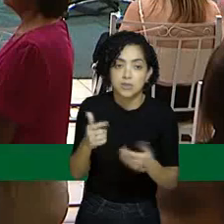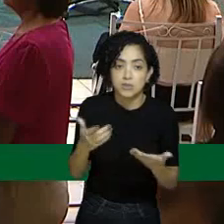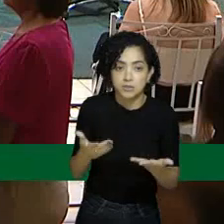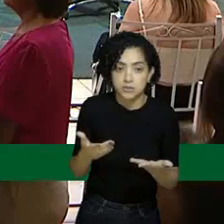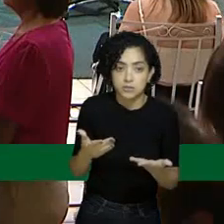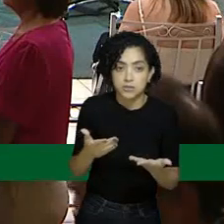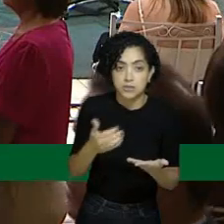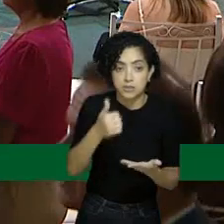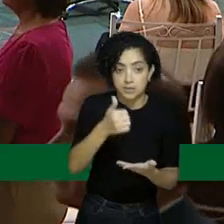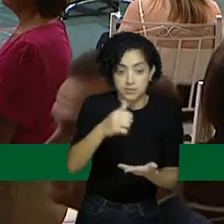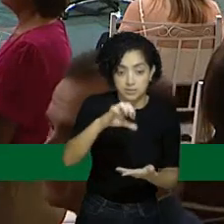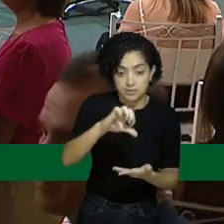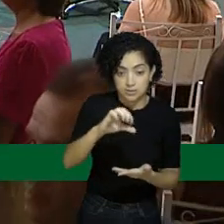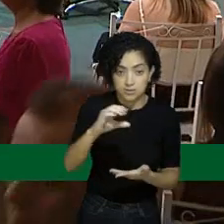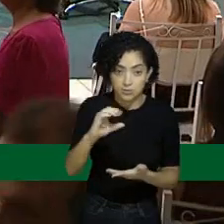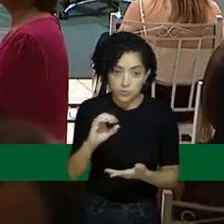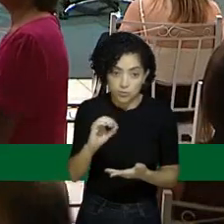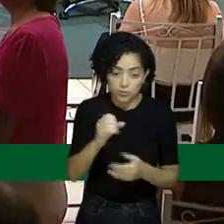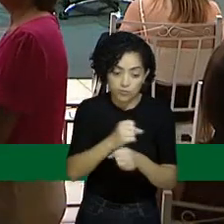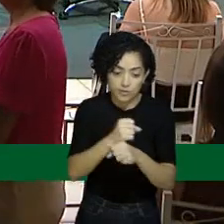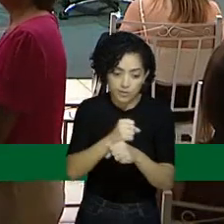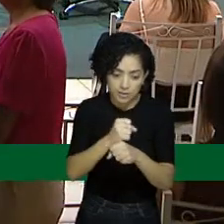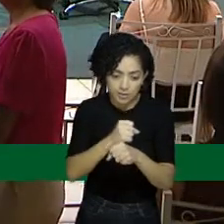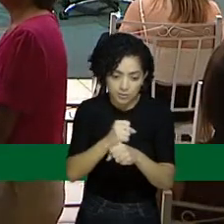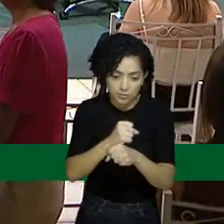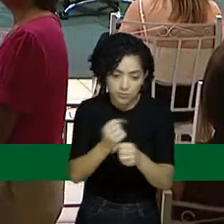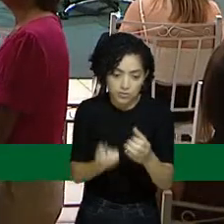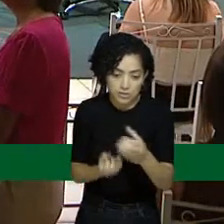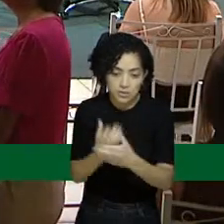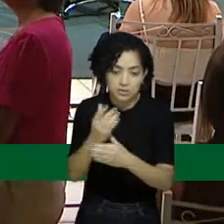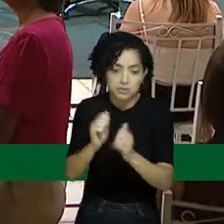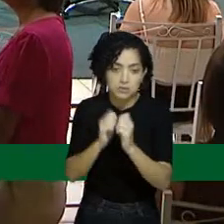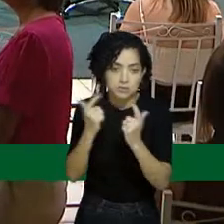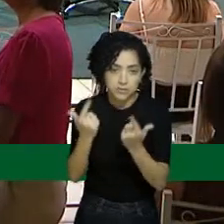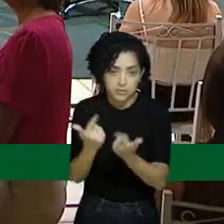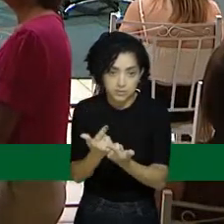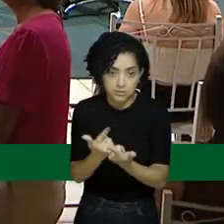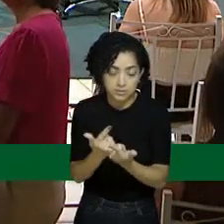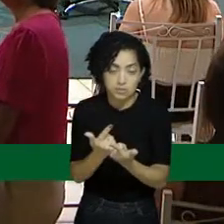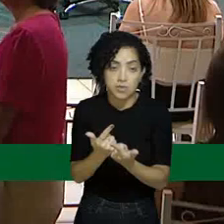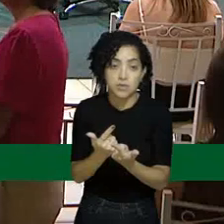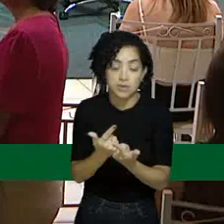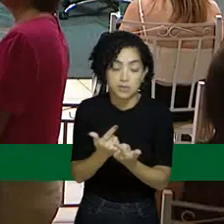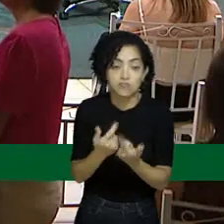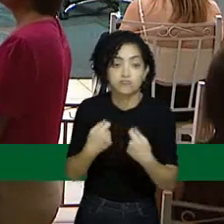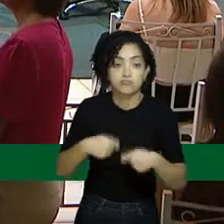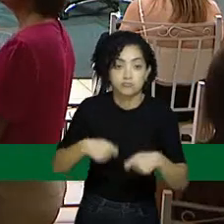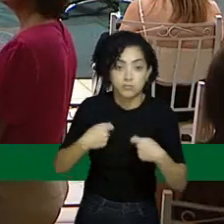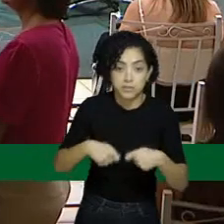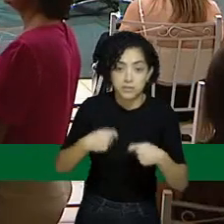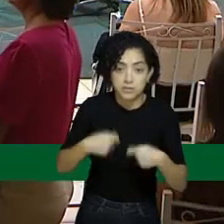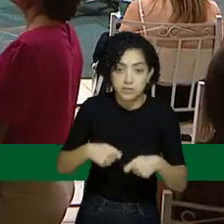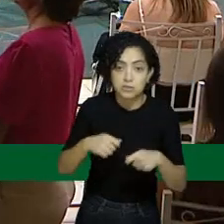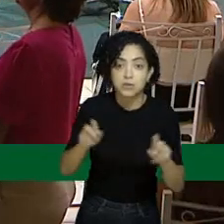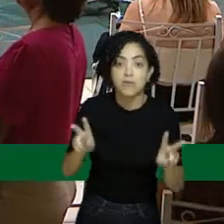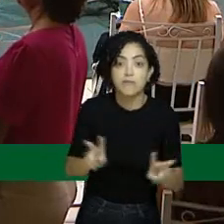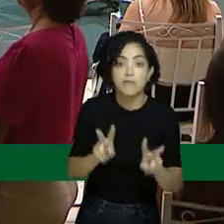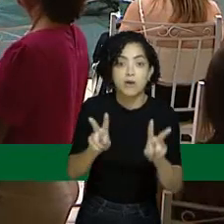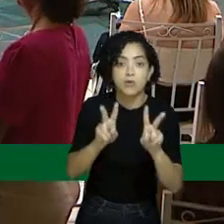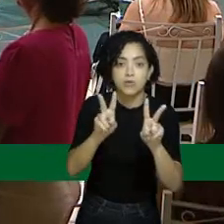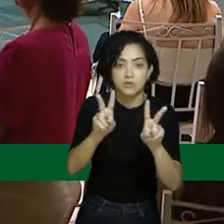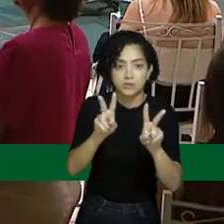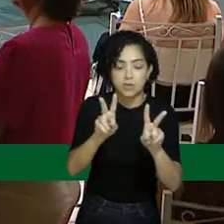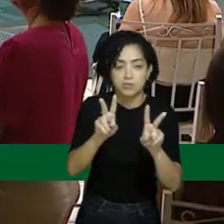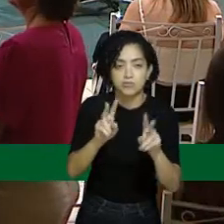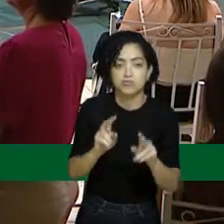190 anos de existência da Assembleia Legislativa, eles precisam ser muito valorizados,